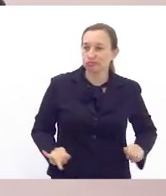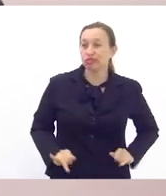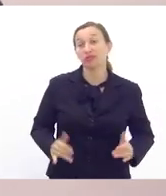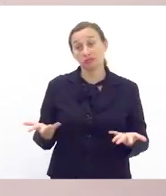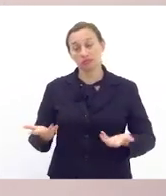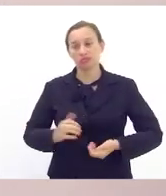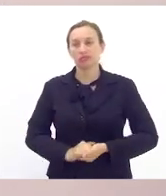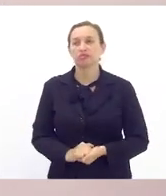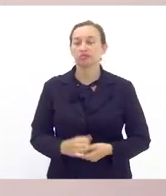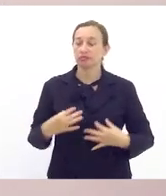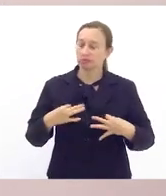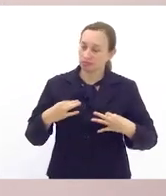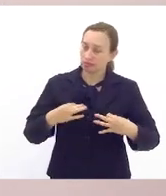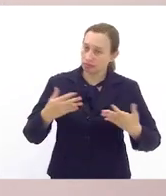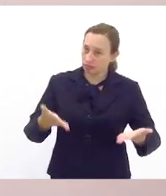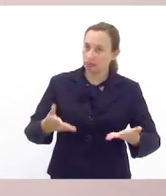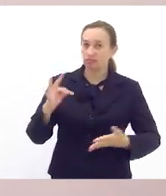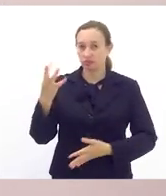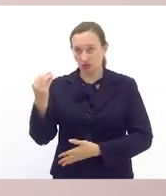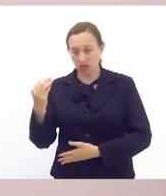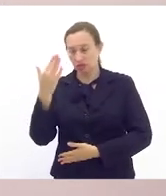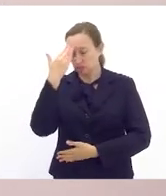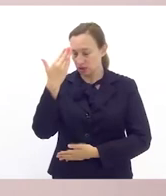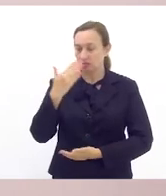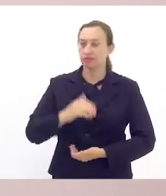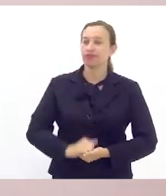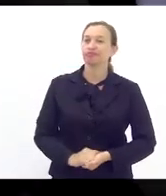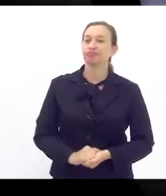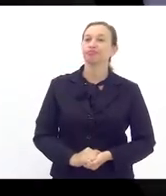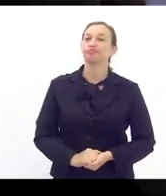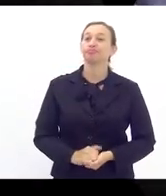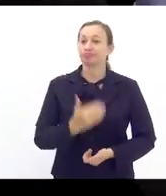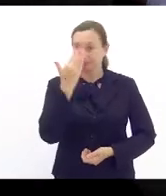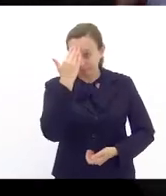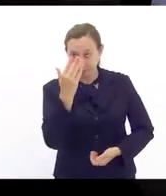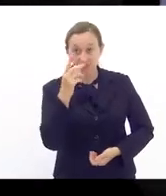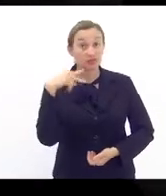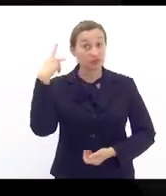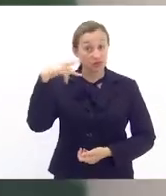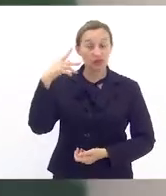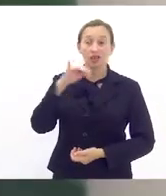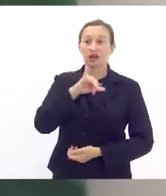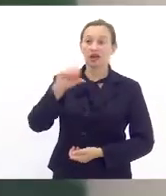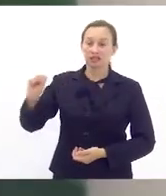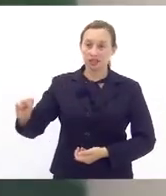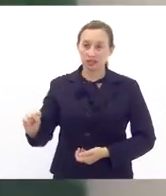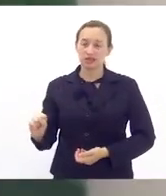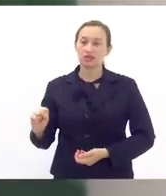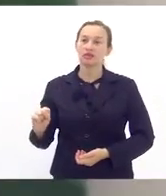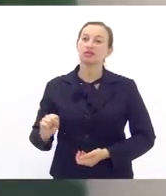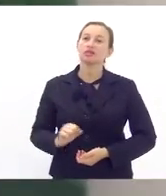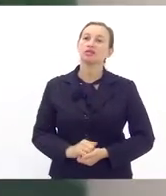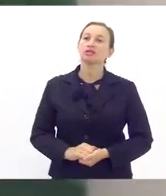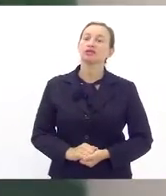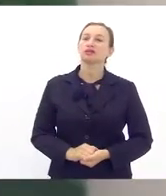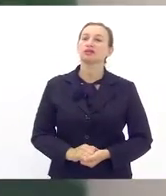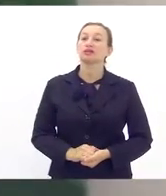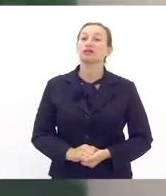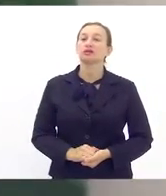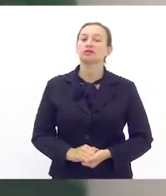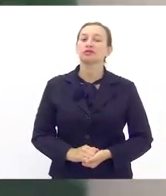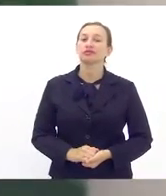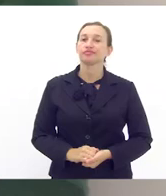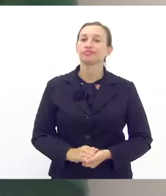e coloca à disposição Thiago Muito obrigado obrigado Vereador Cassiano Tavares pelas palavras